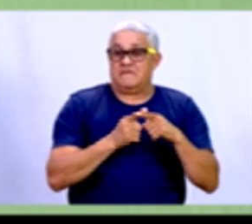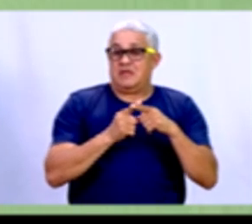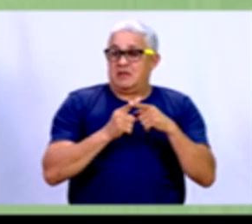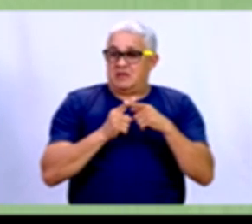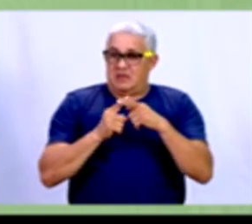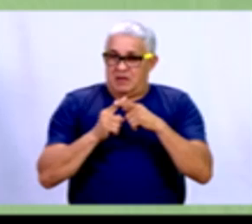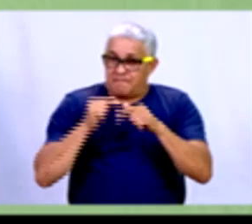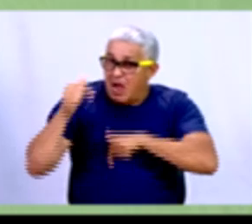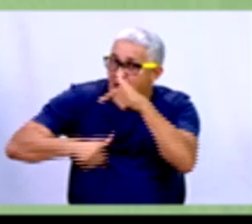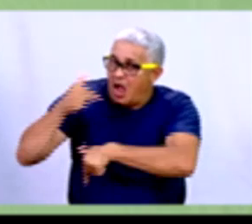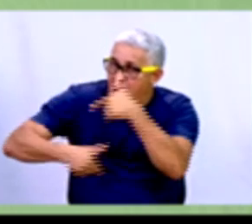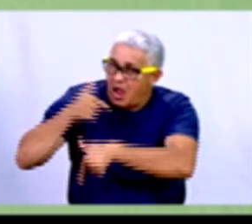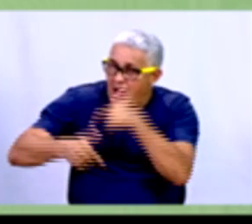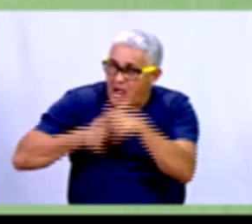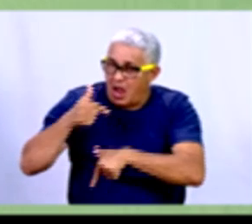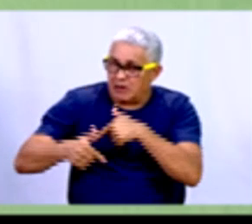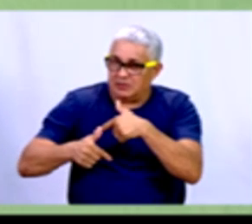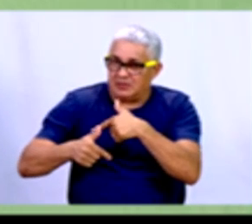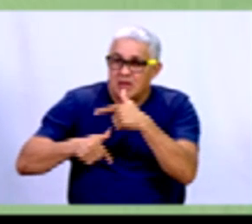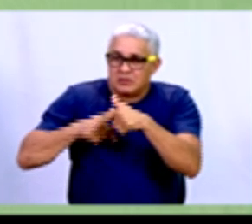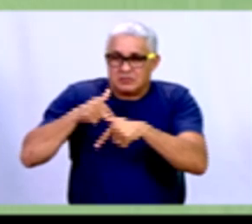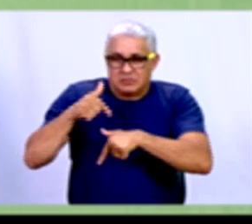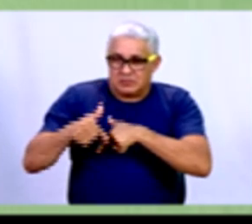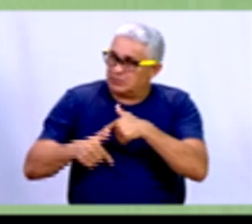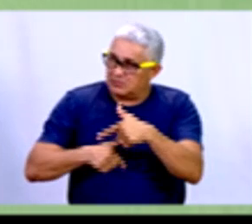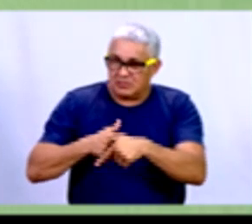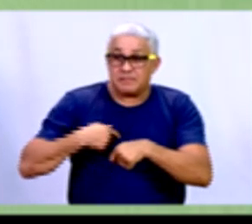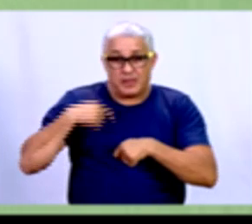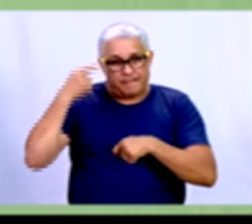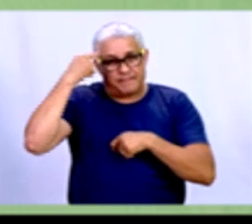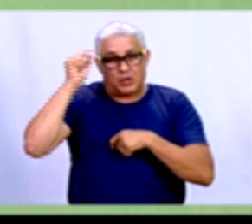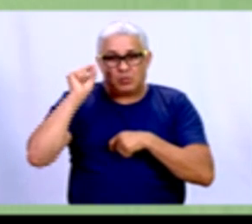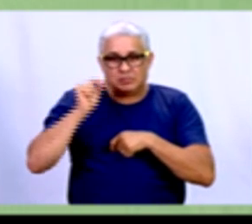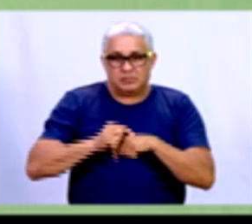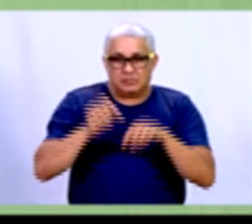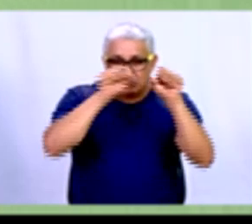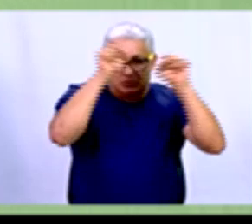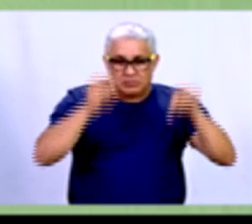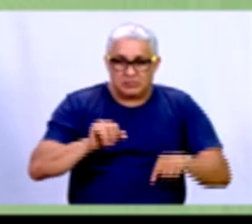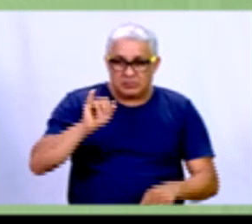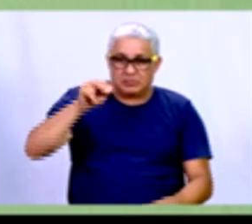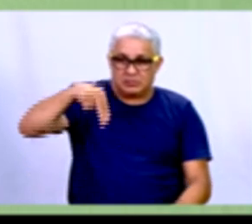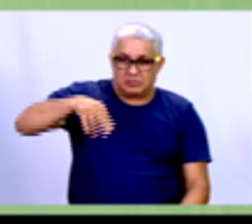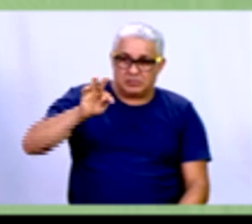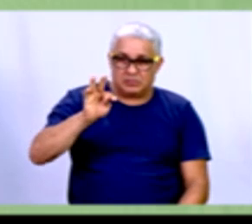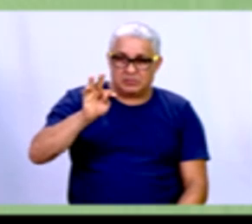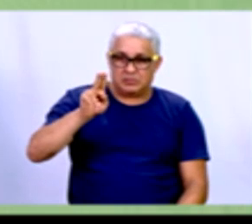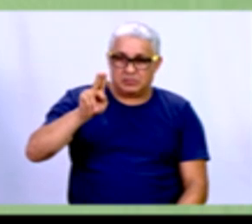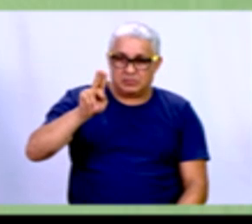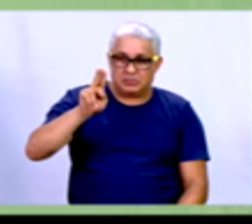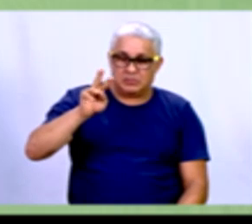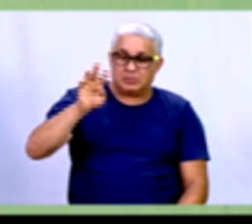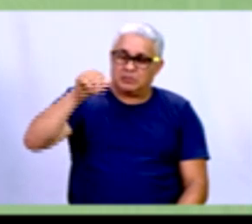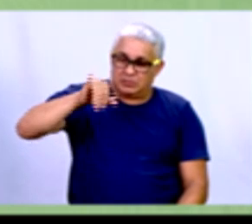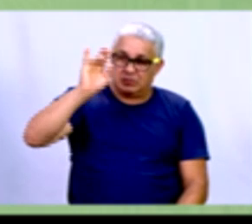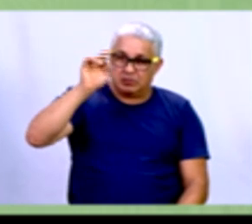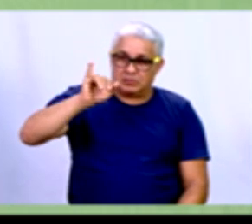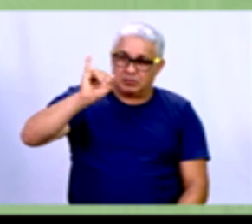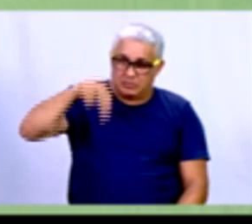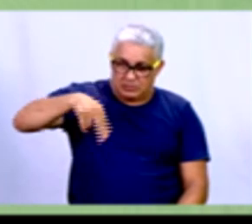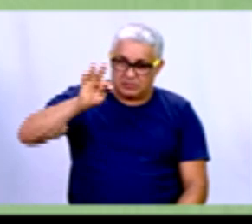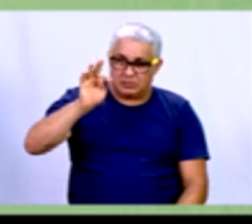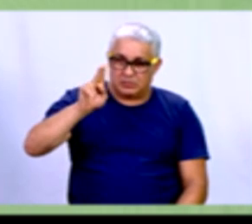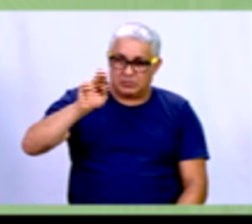diminua. Então, eu tenho que pensar que um sistema intuitivo, ele vai facilitar o trabalho do usuário, ele